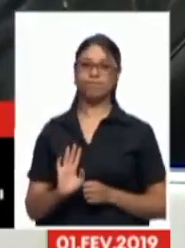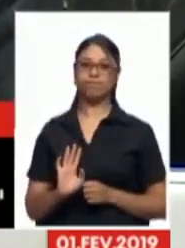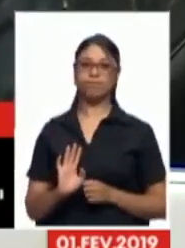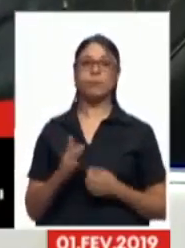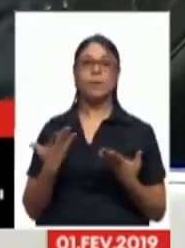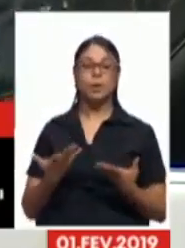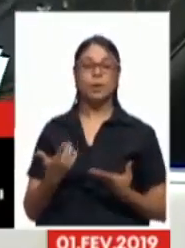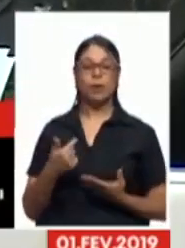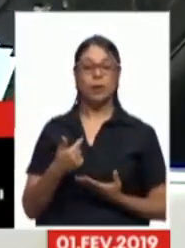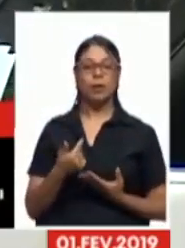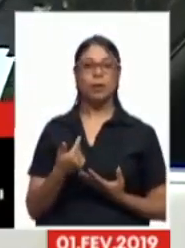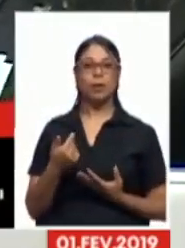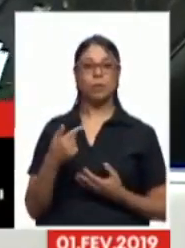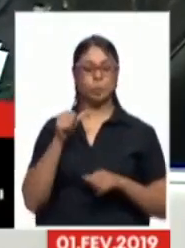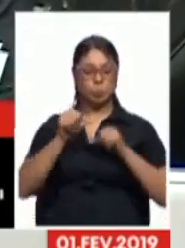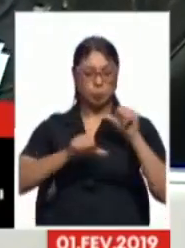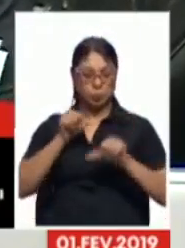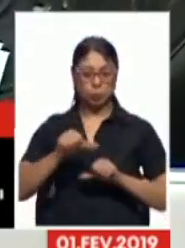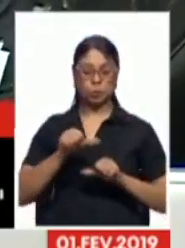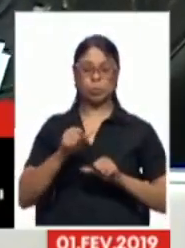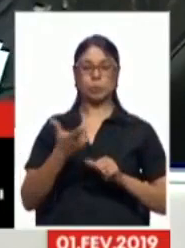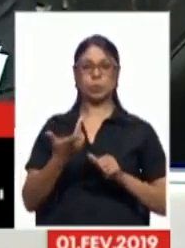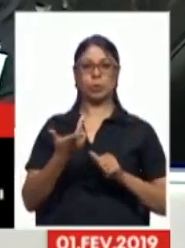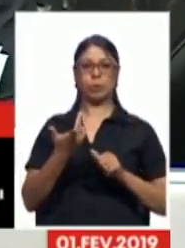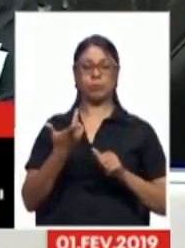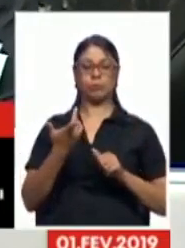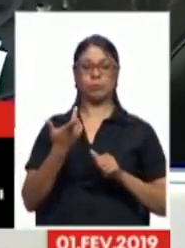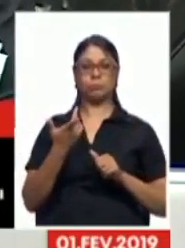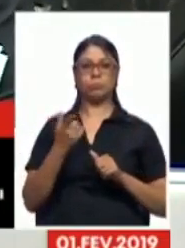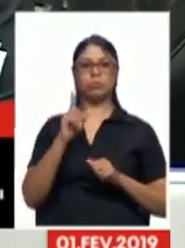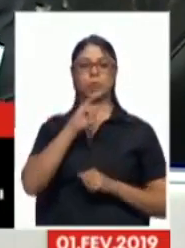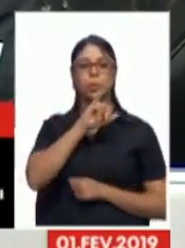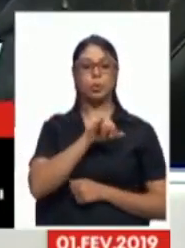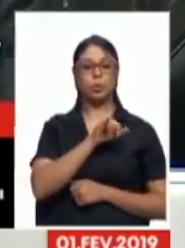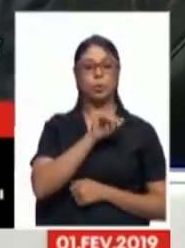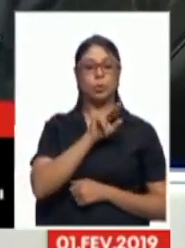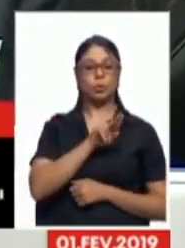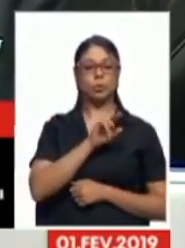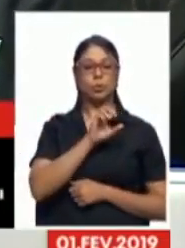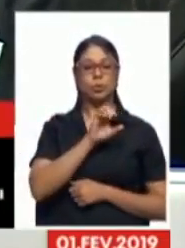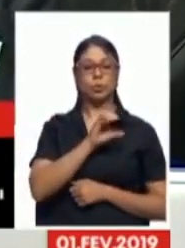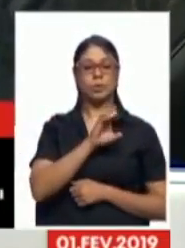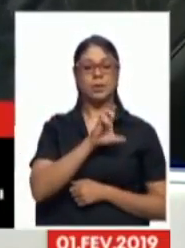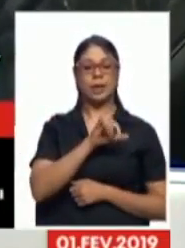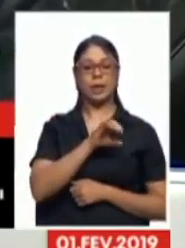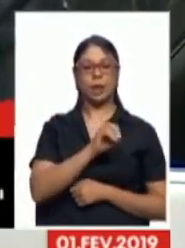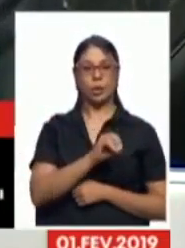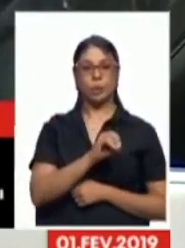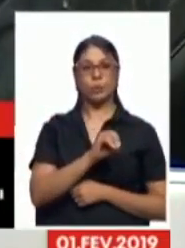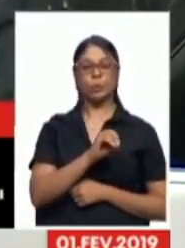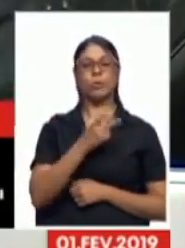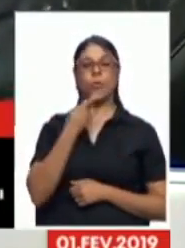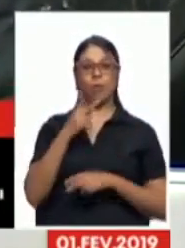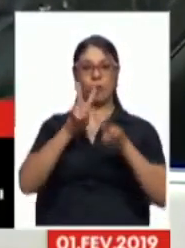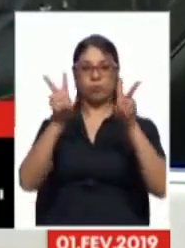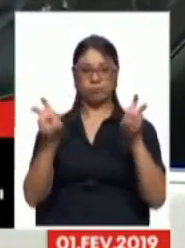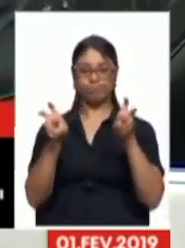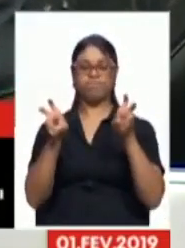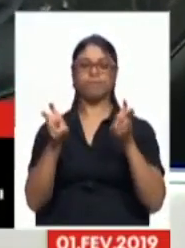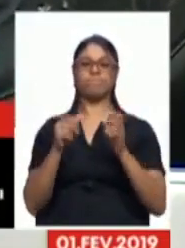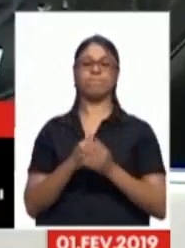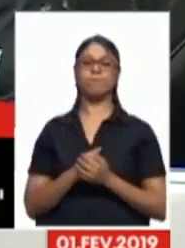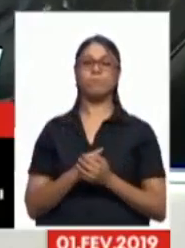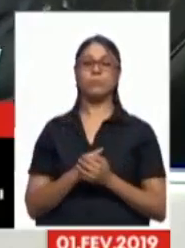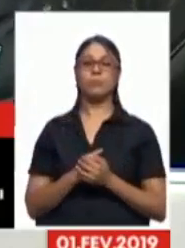mineiro que mudou os destinos desse país, Juscelino Kubitschek, a seguinte frase, abro aspas,